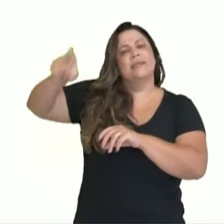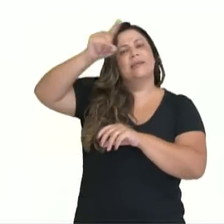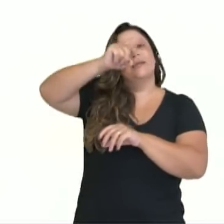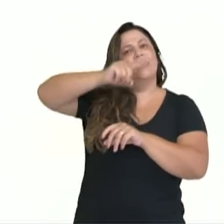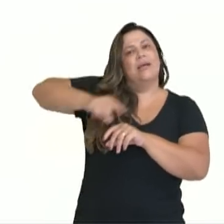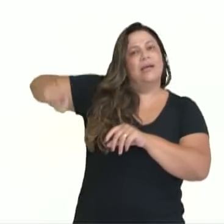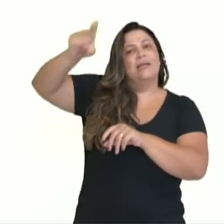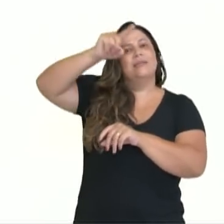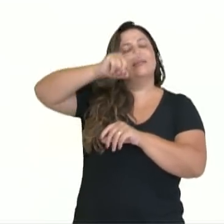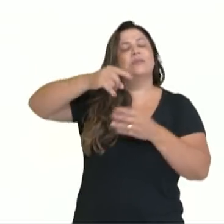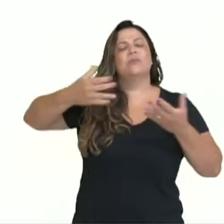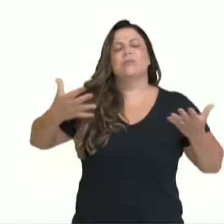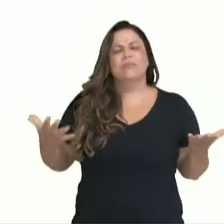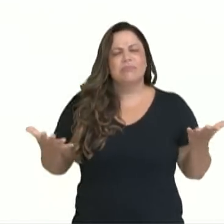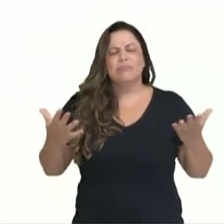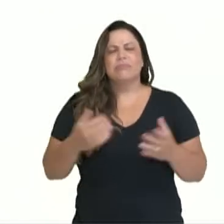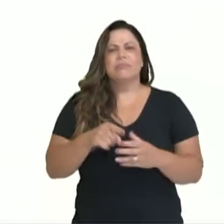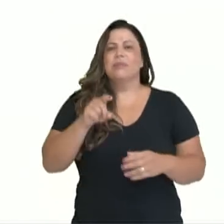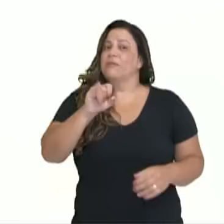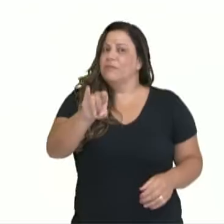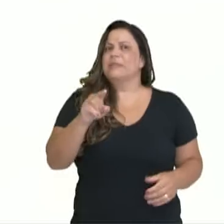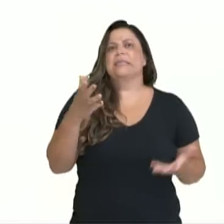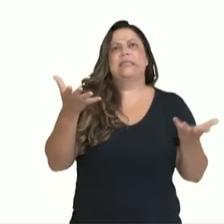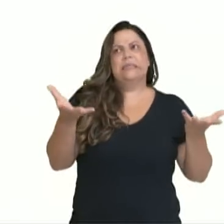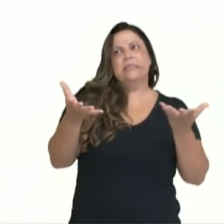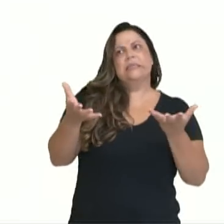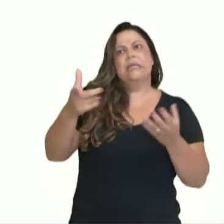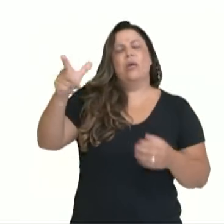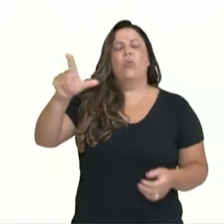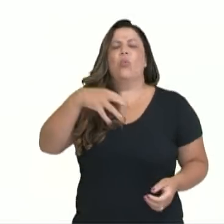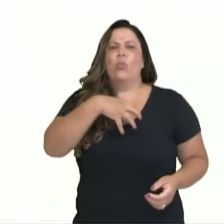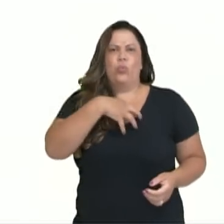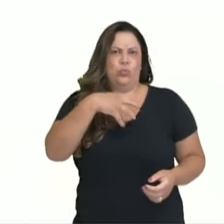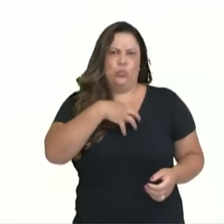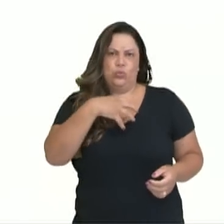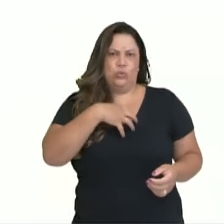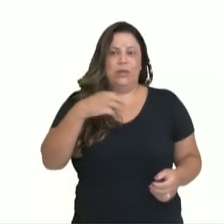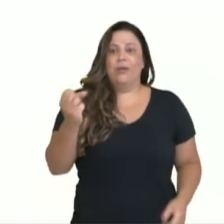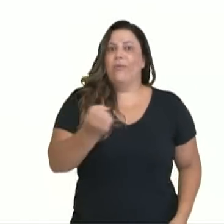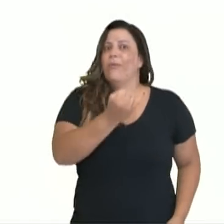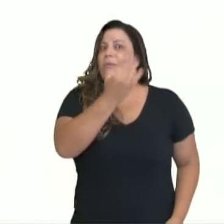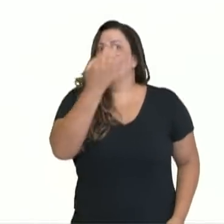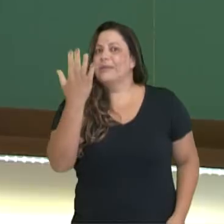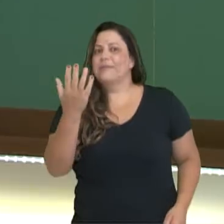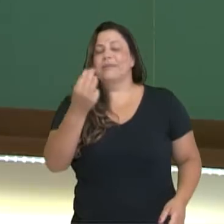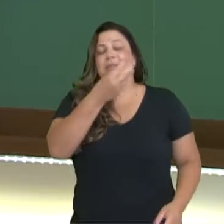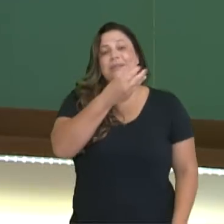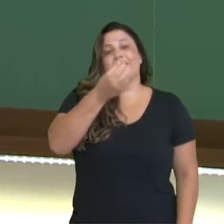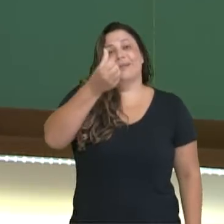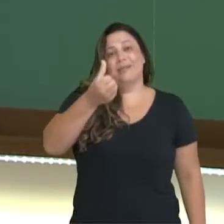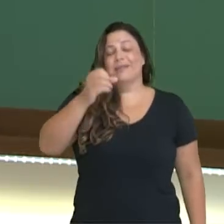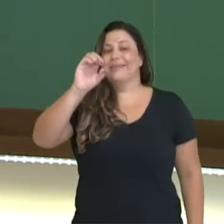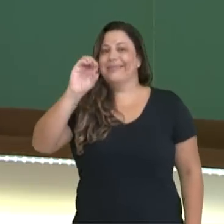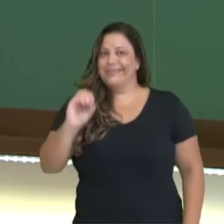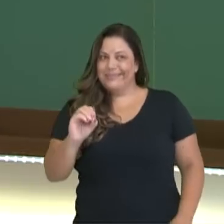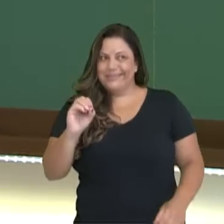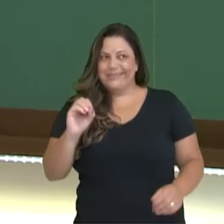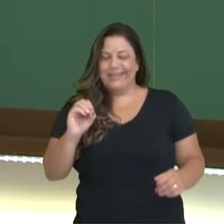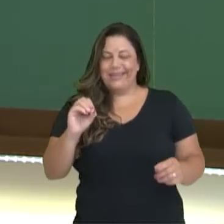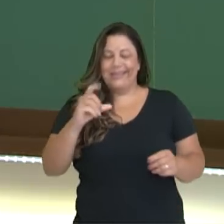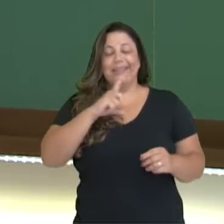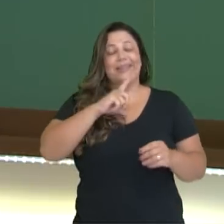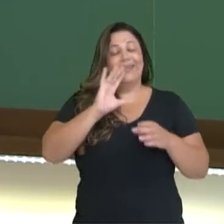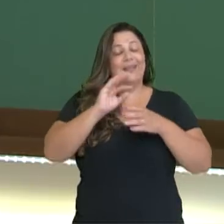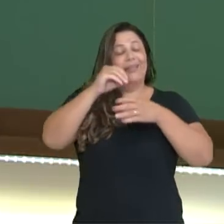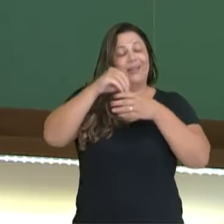circunferência trigonométrica. Se você quiser falar de outra forma, quantas vezes o 360 graus cabe dentro desse ângulo,